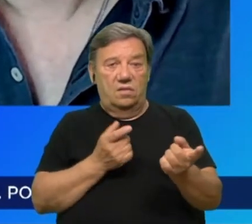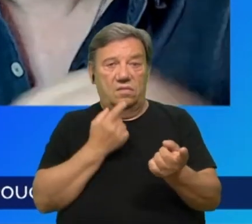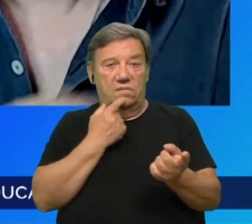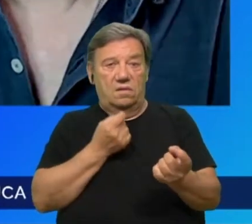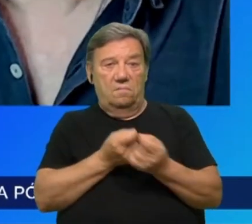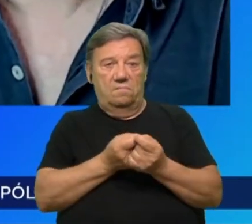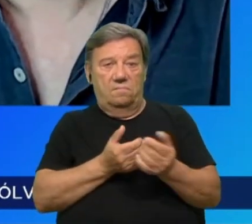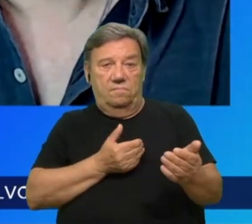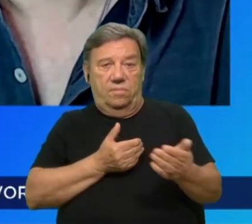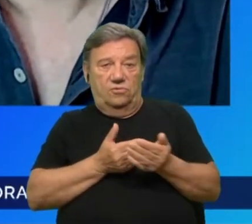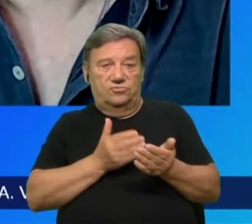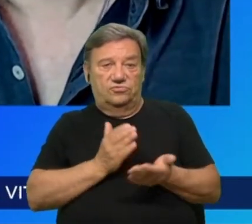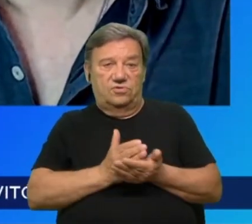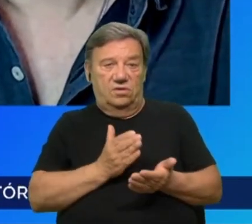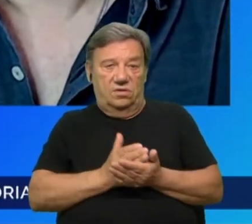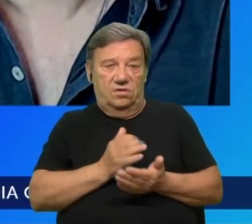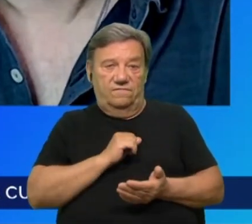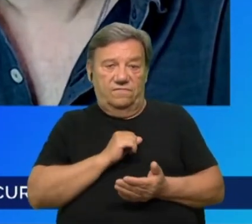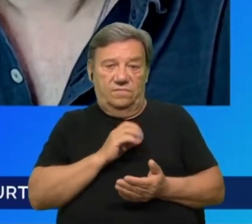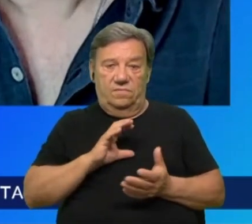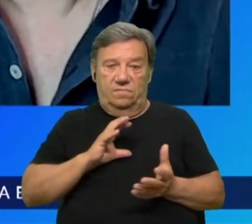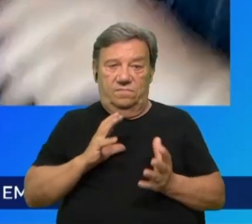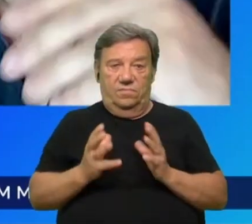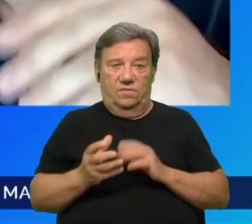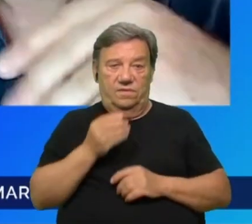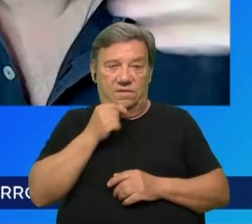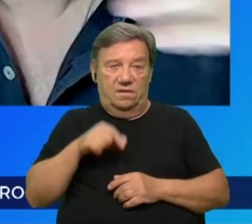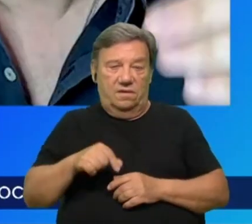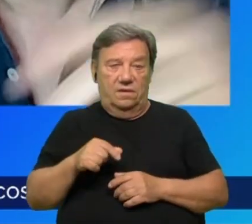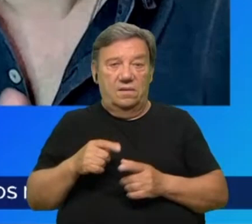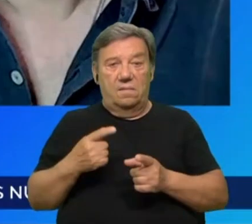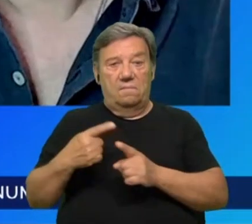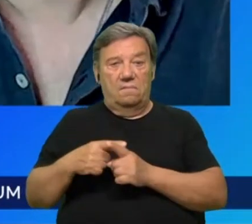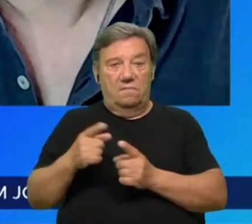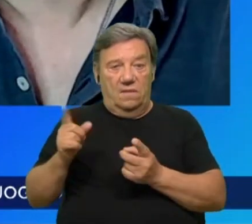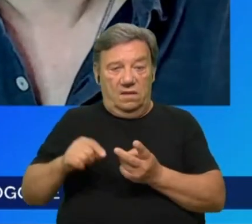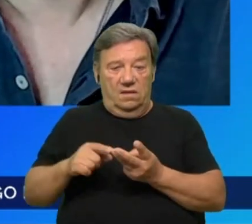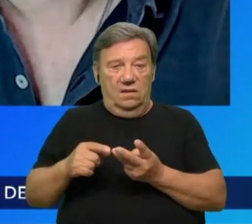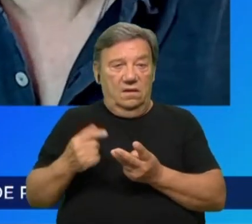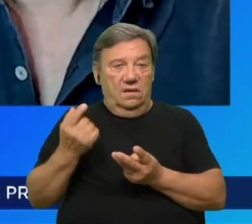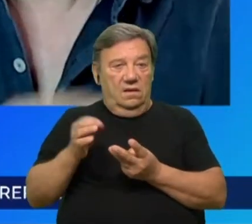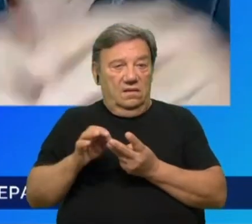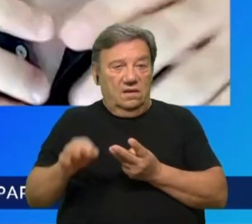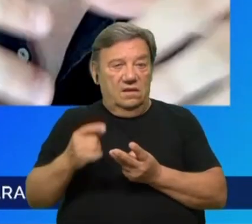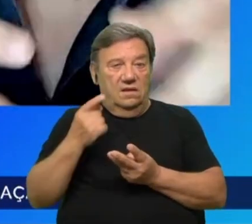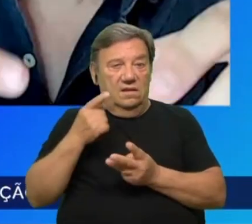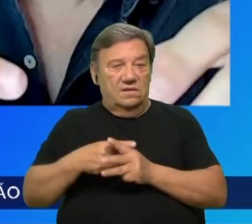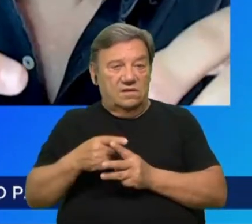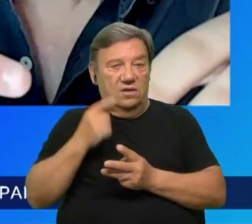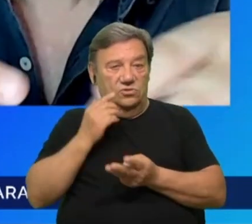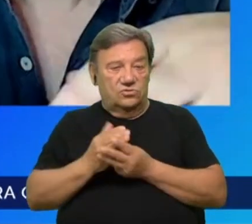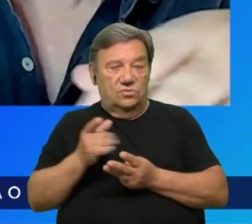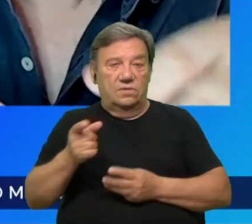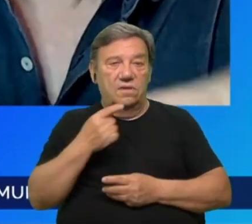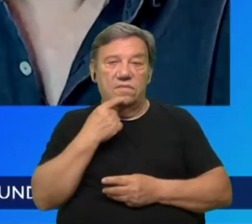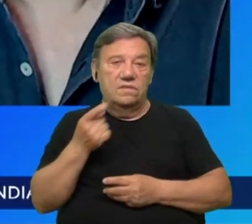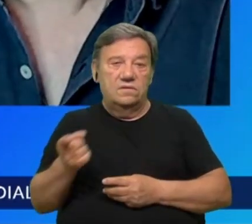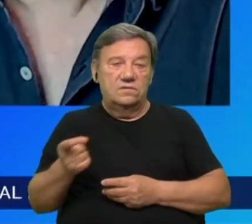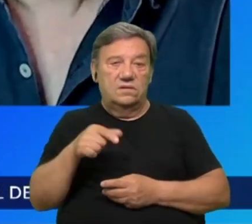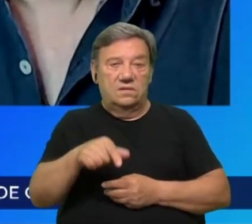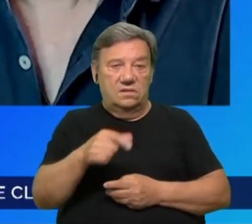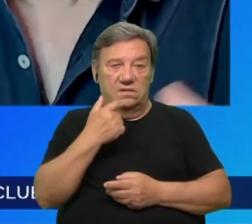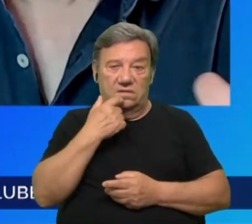demasiado próximo do nosso planeta Terra. Além disso, outro dado interessante deste estudo é que diz que